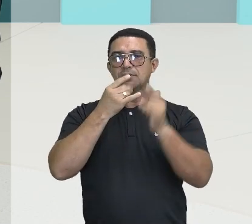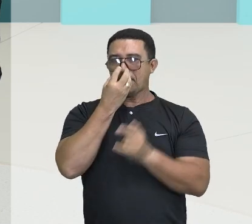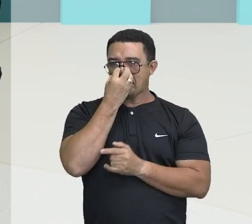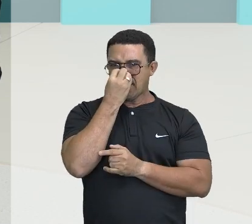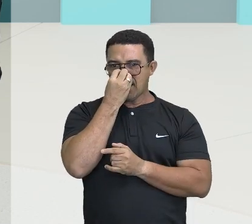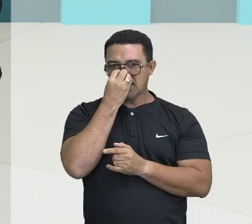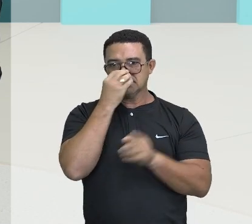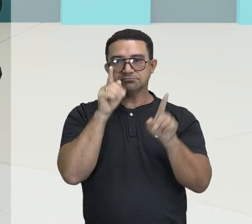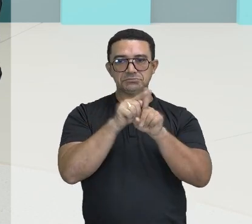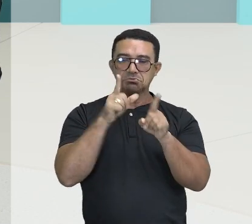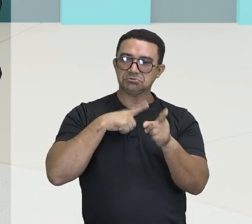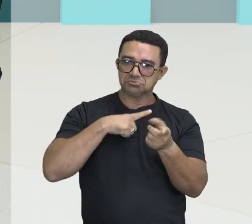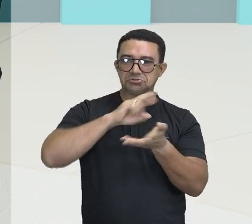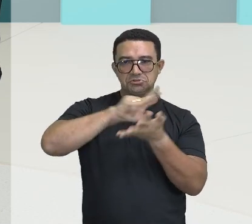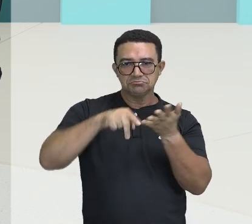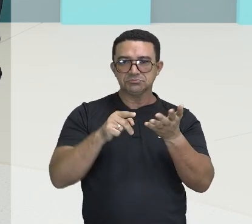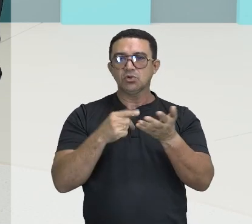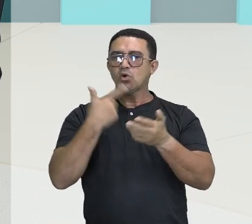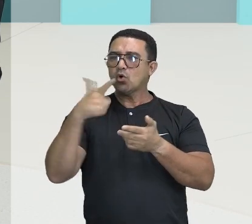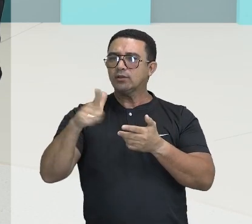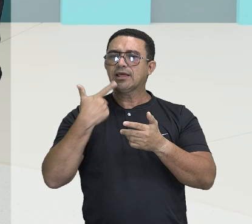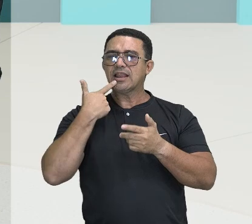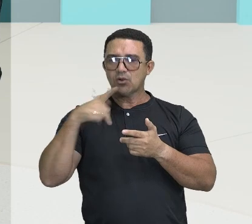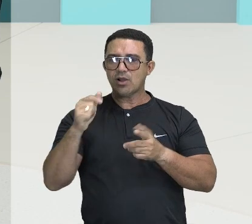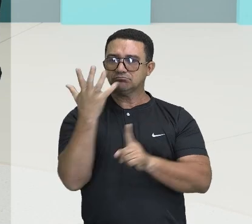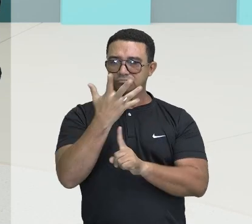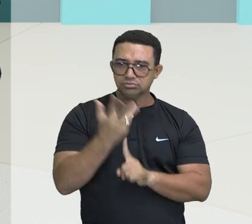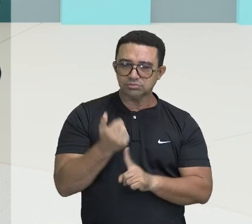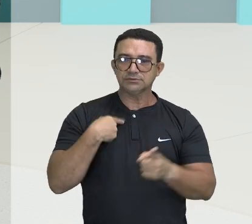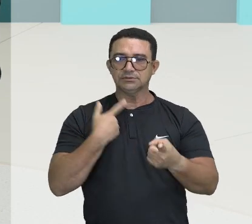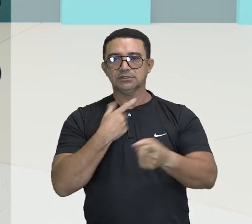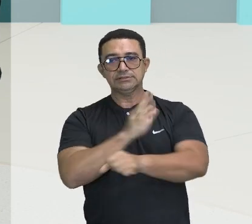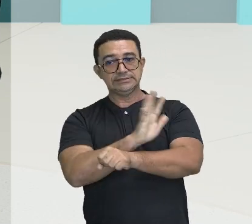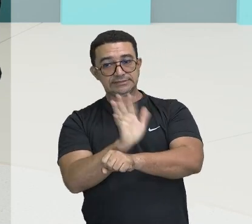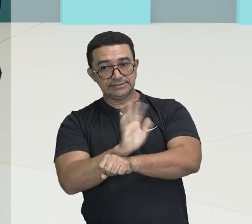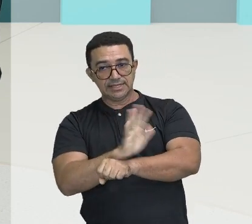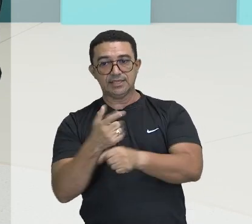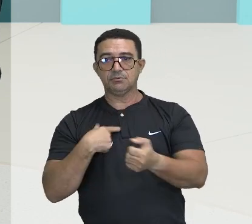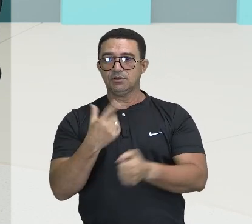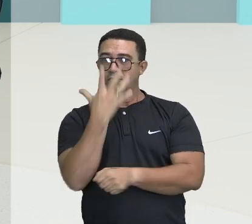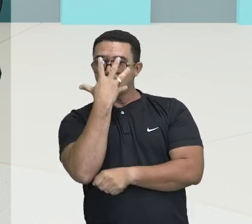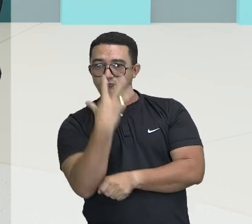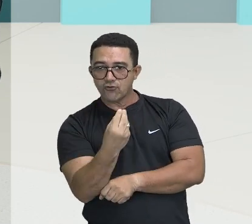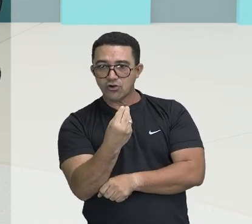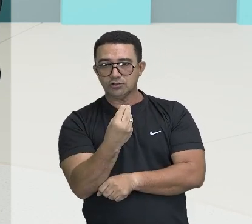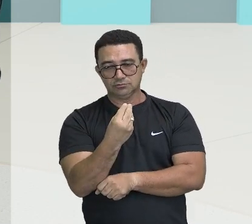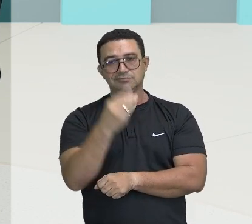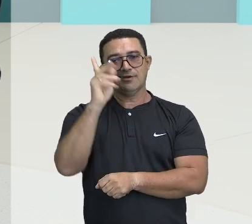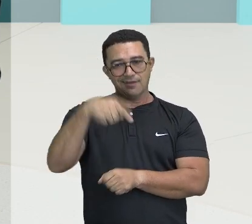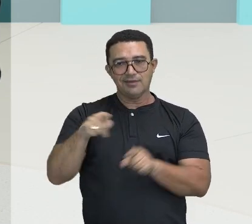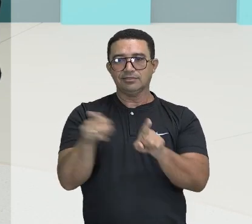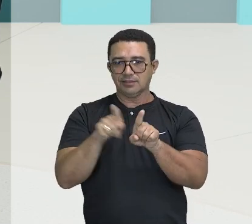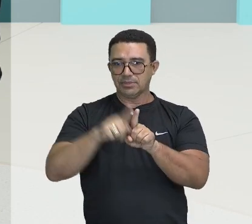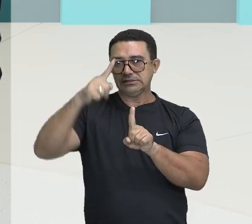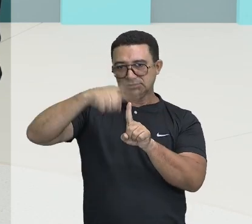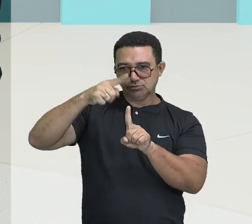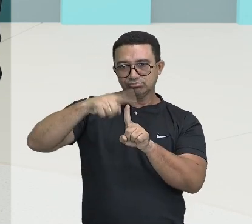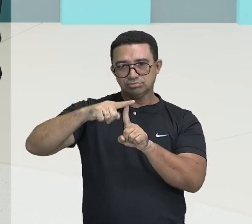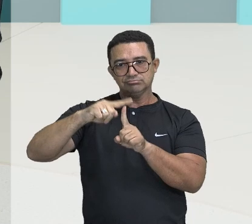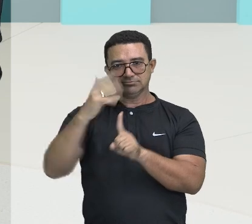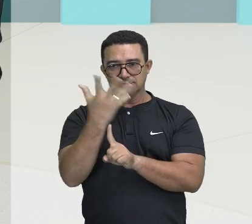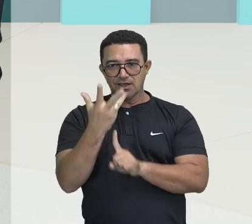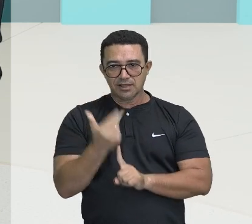linguagens que tem o cinema, não é isso? Tem a fotografia. Então, nós estamos rodeados. Então, se